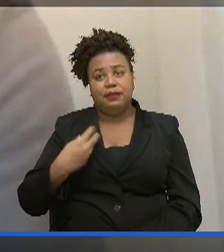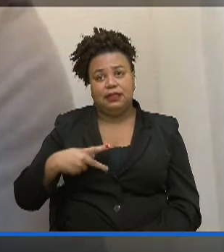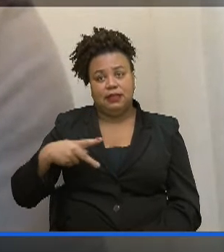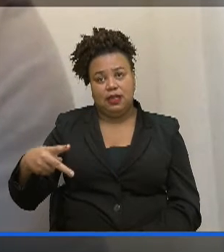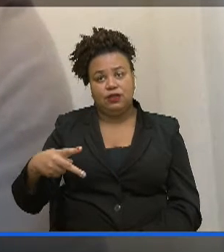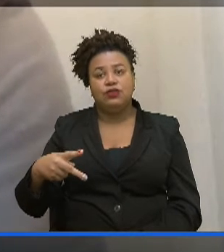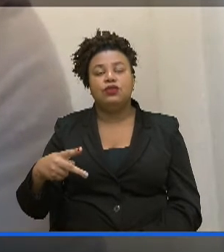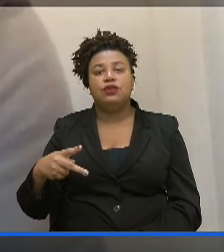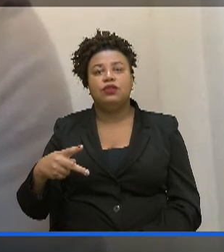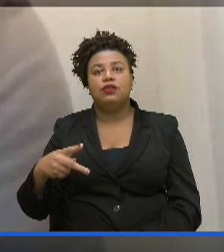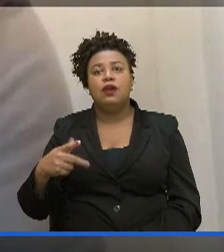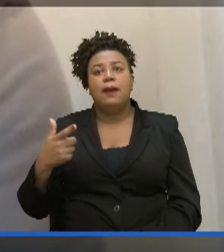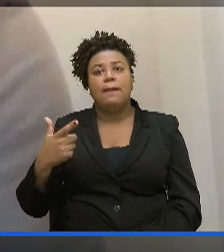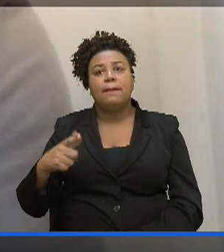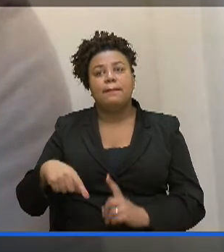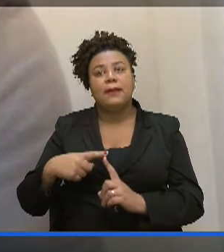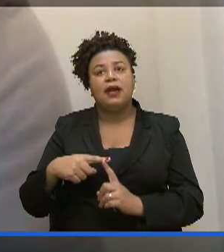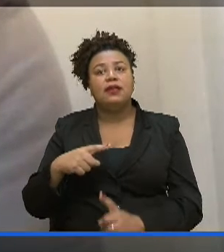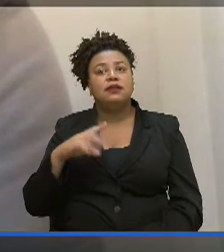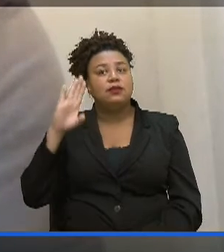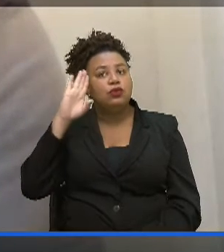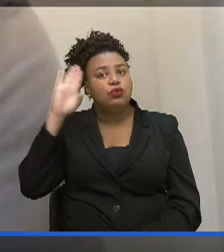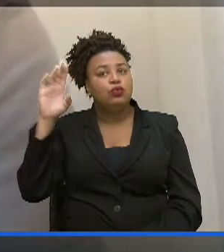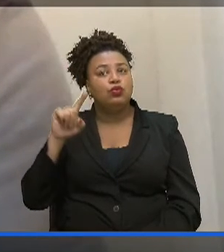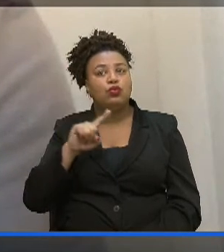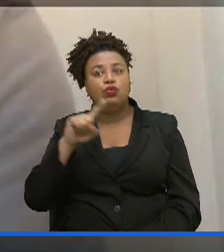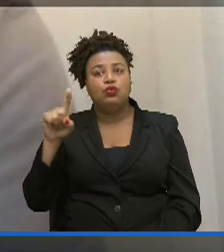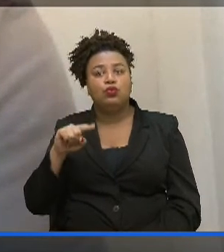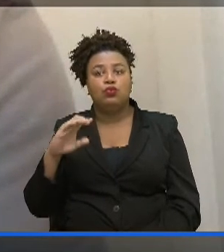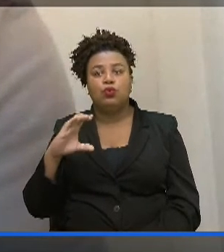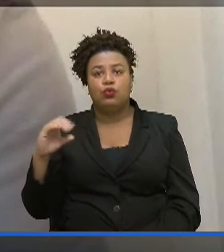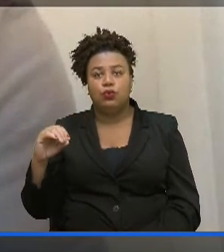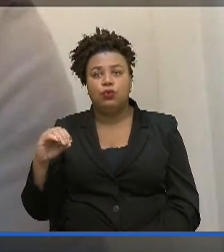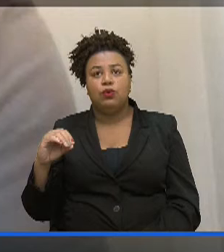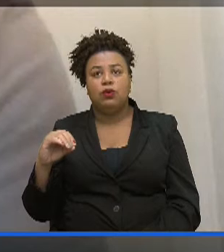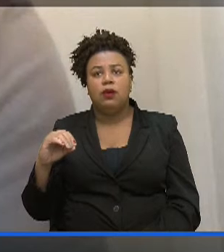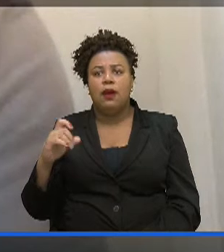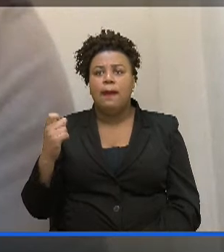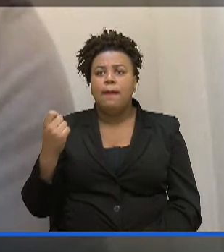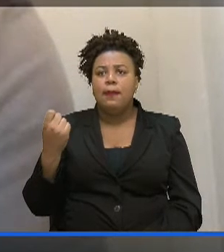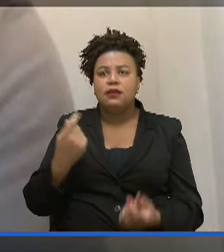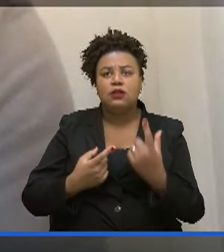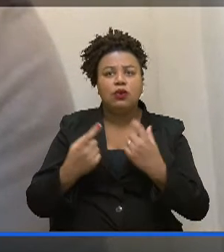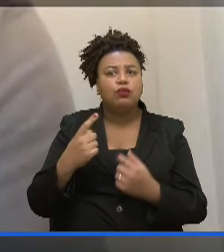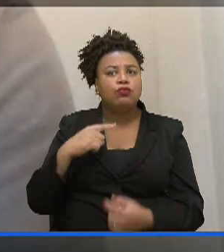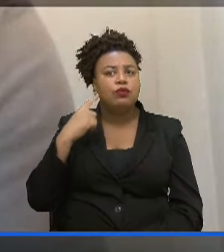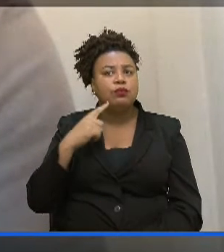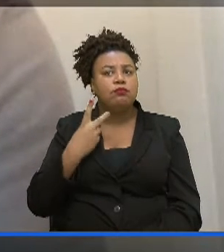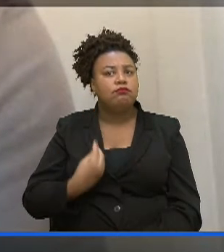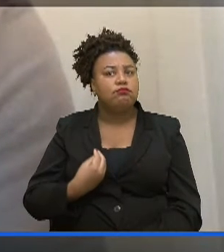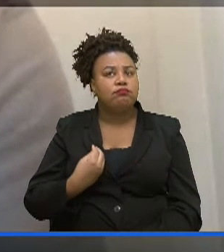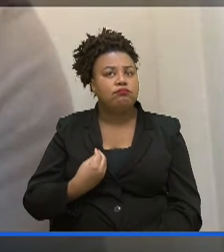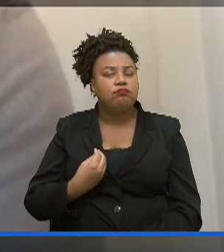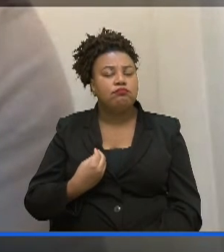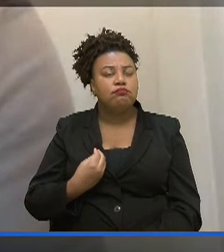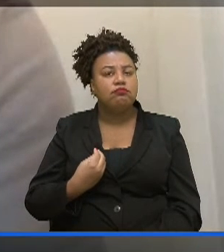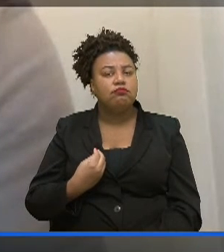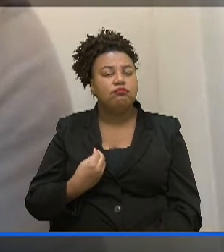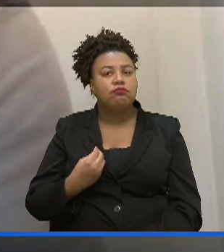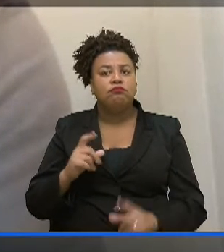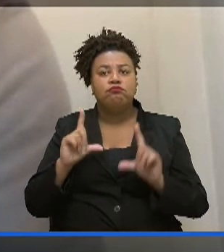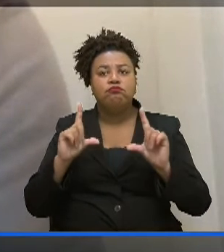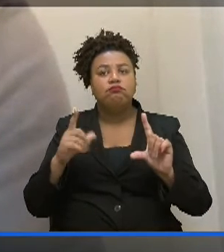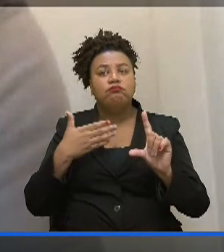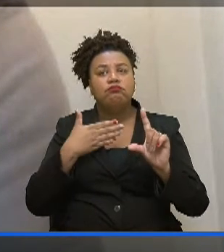presidente, mais o Tenente Coronel Zucco, mais algum outro deputado na